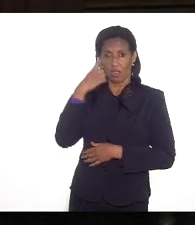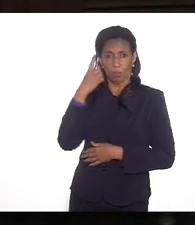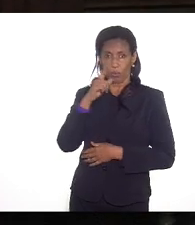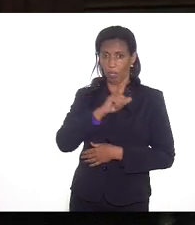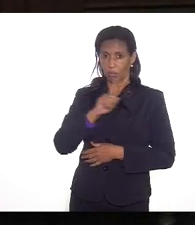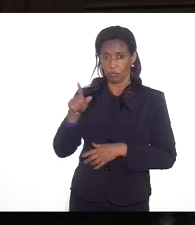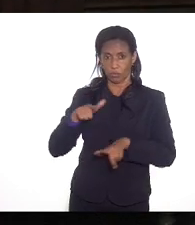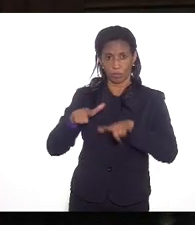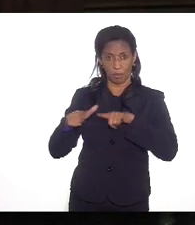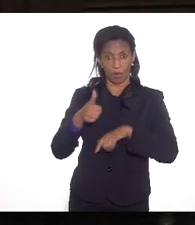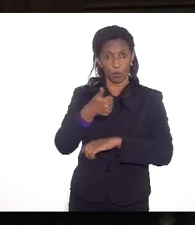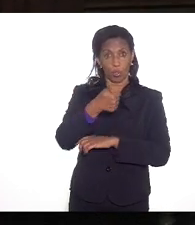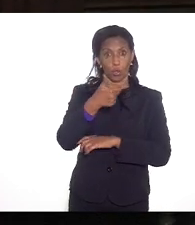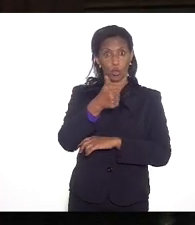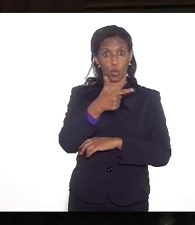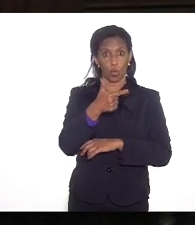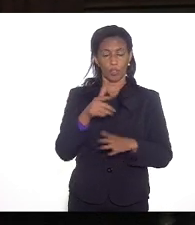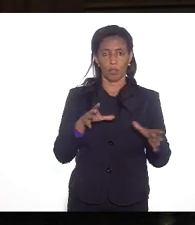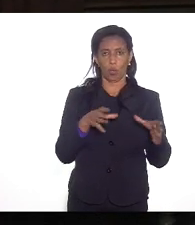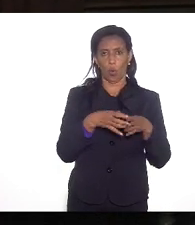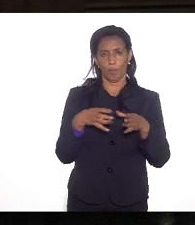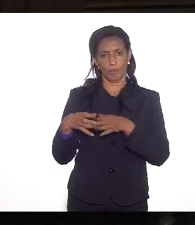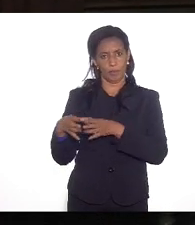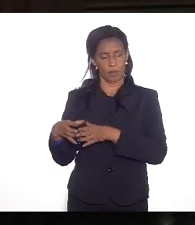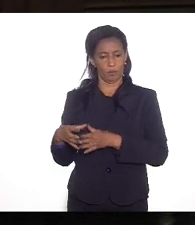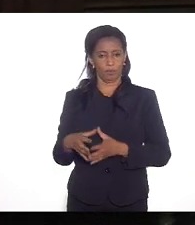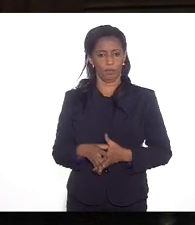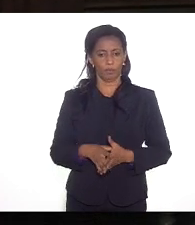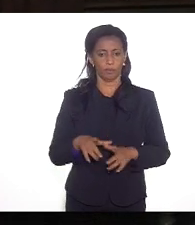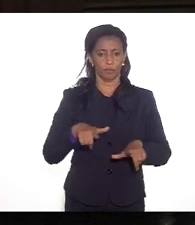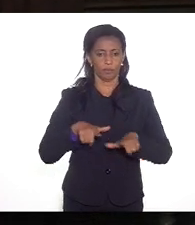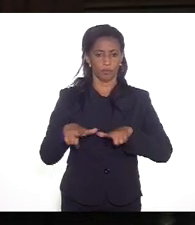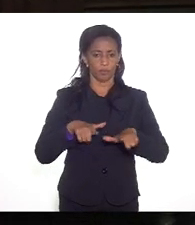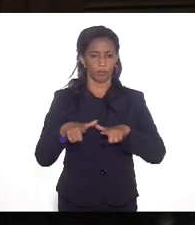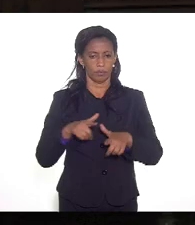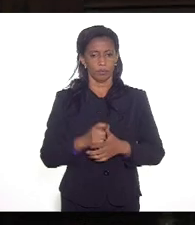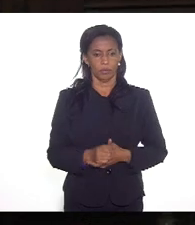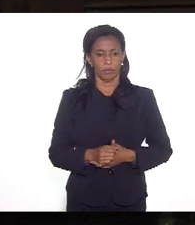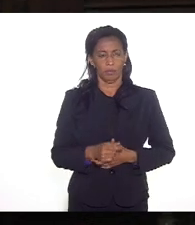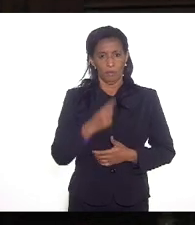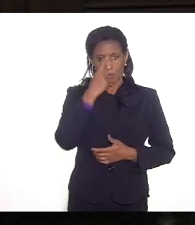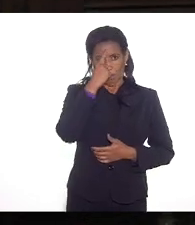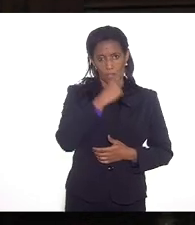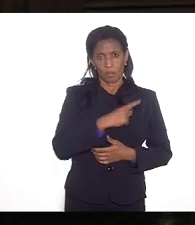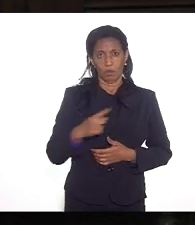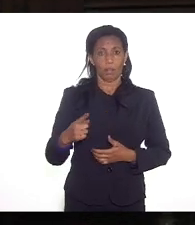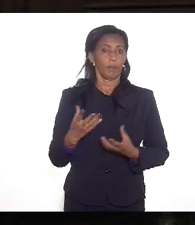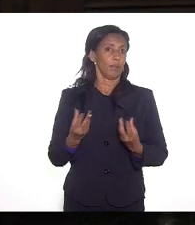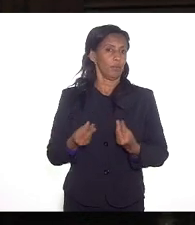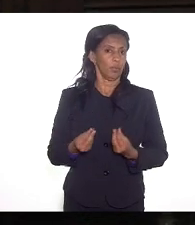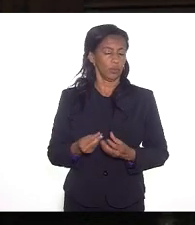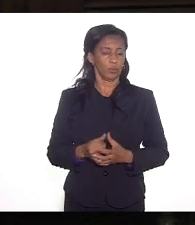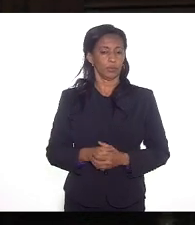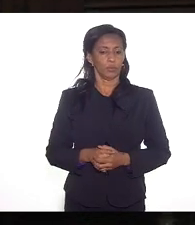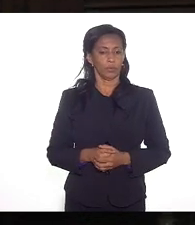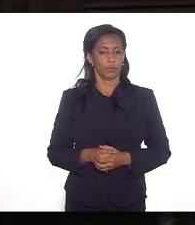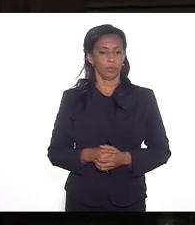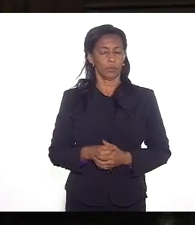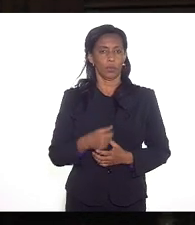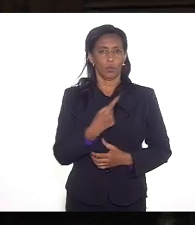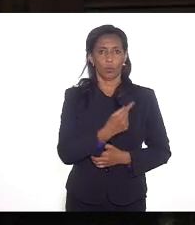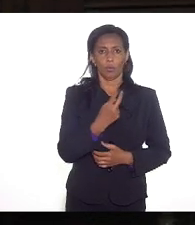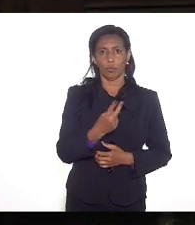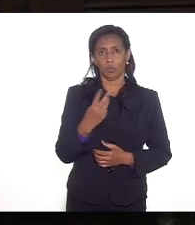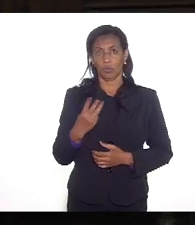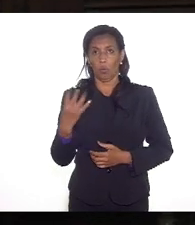eu tô em 12 comissões 12 eu trabalho durante a semana muito em